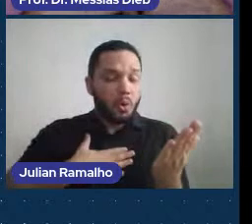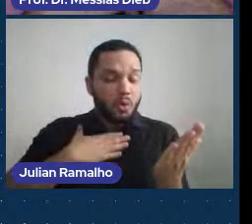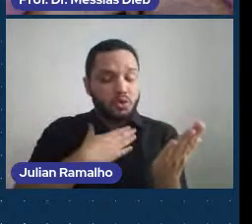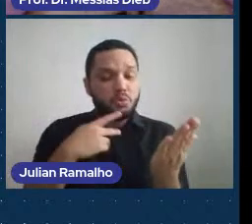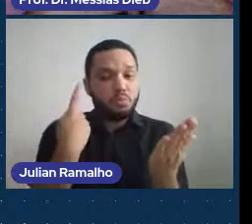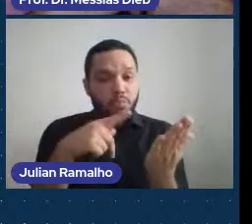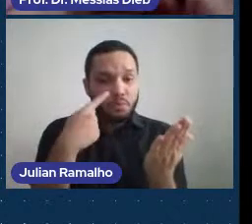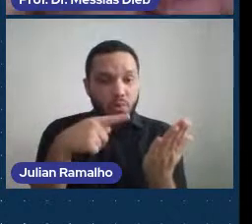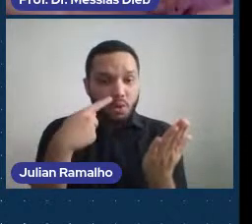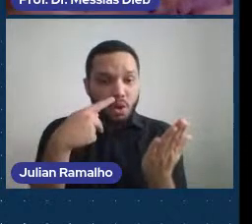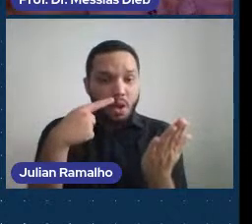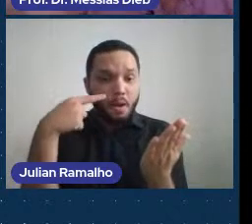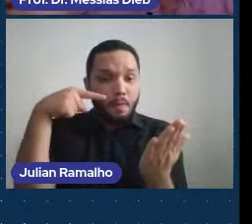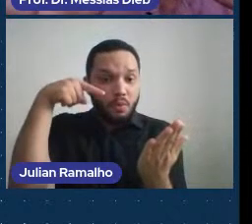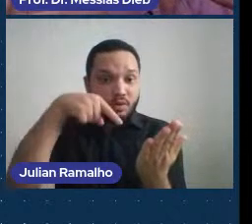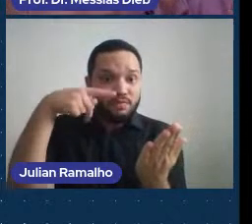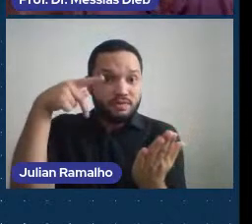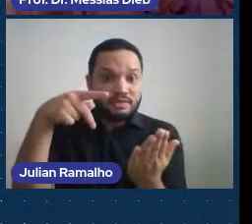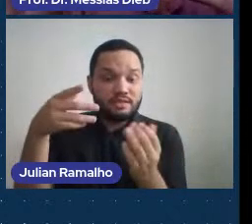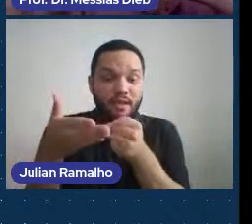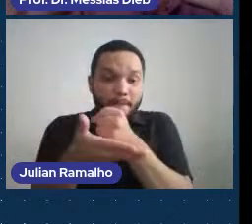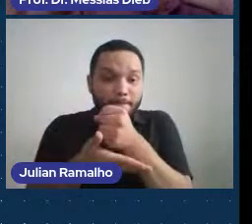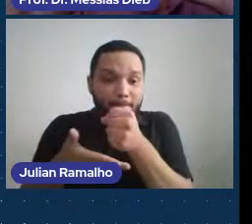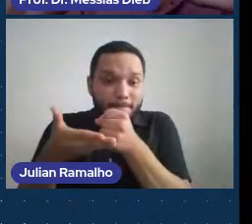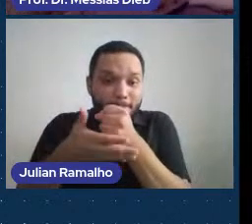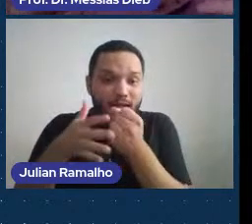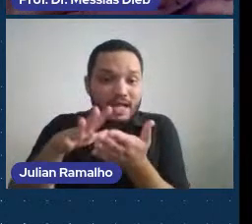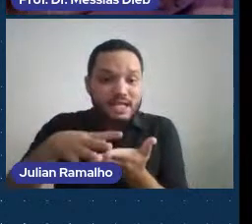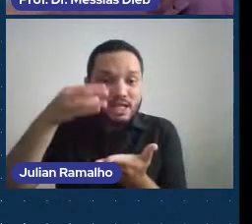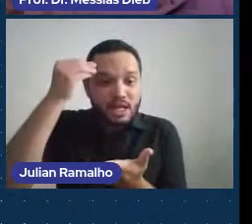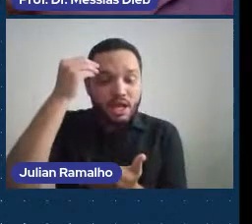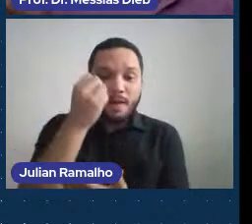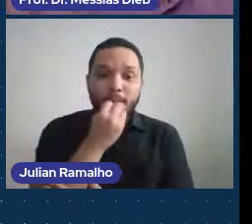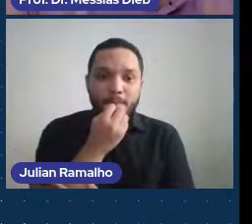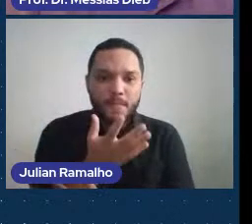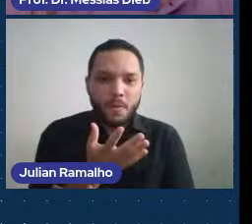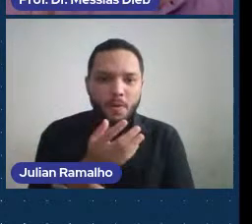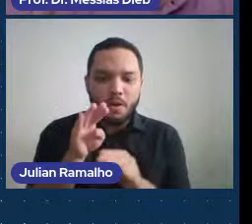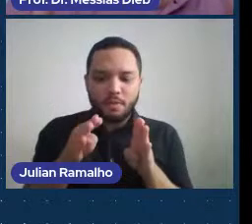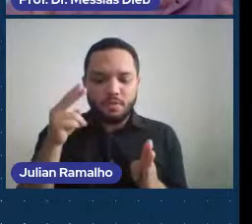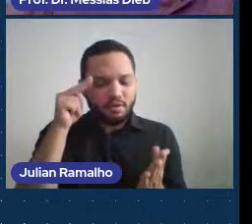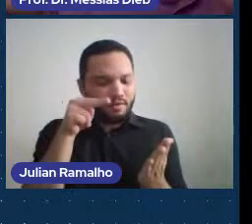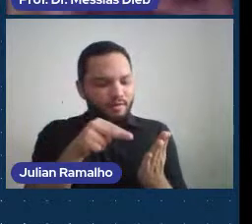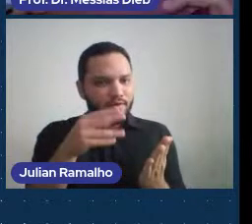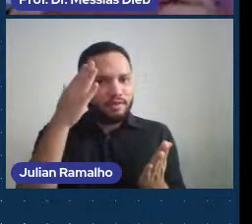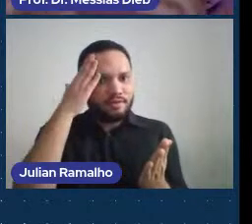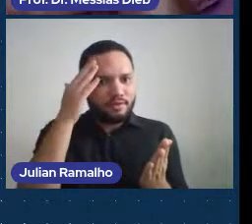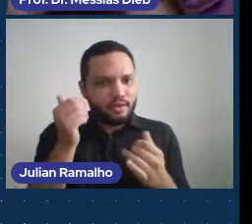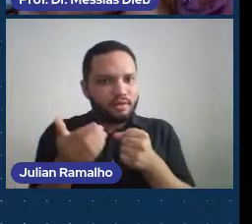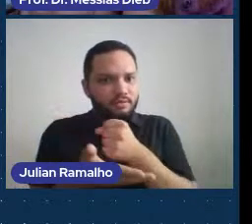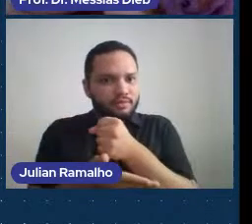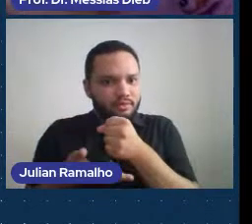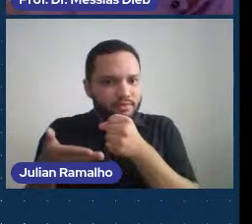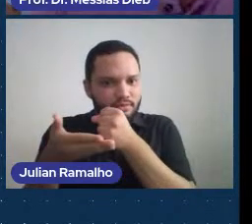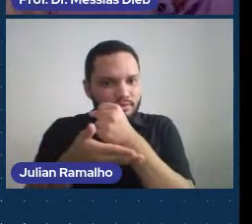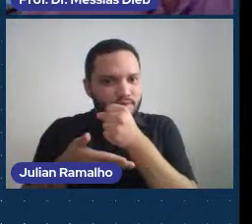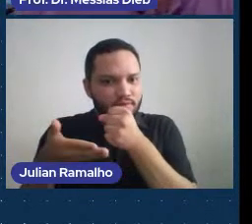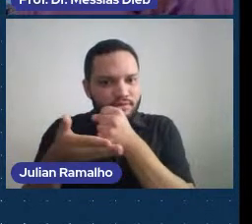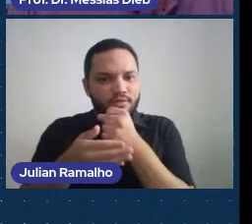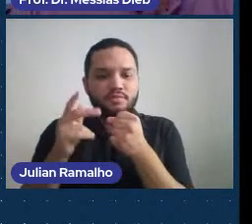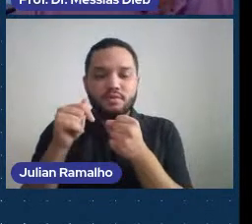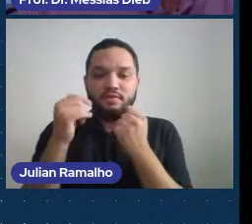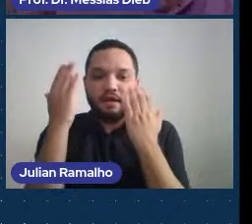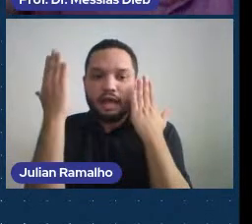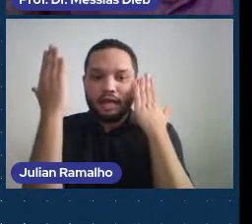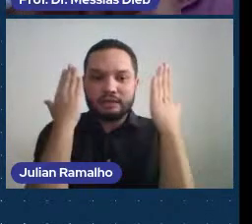aí uma fundamentação teórica. Ela já entende que você tem uma base teórica a partir da qual você vai analisar